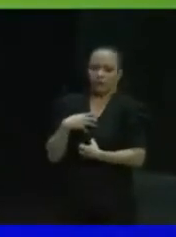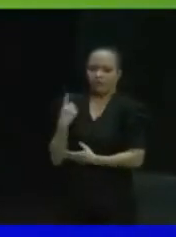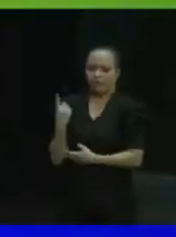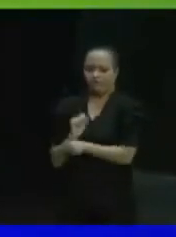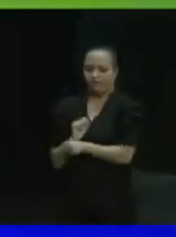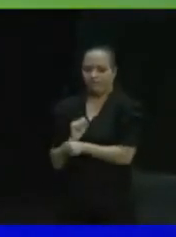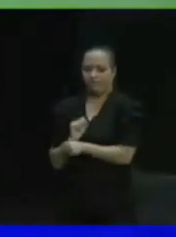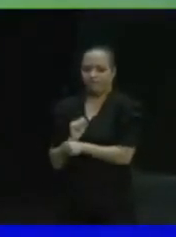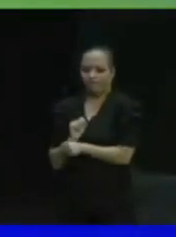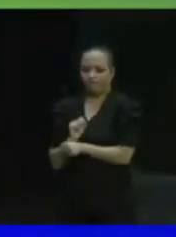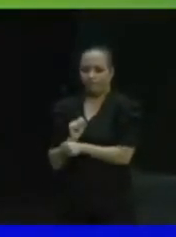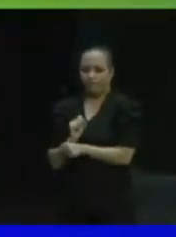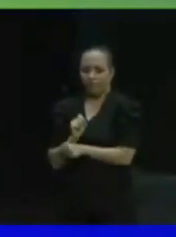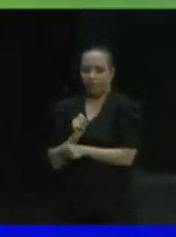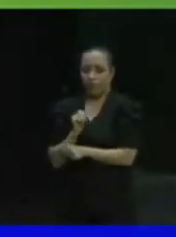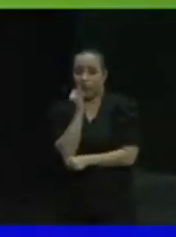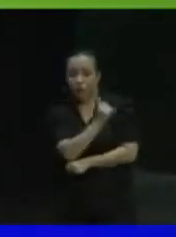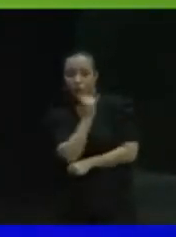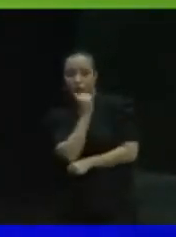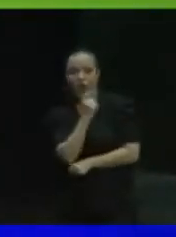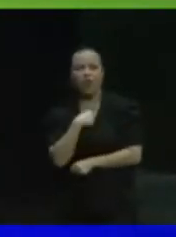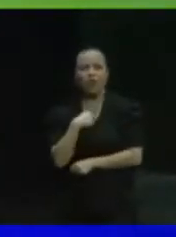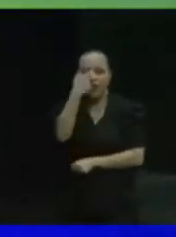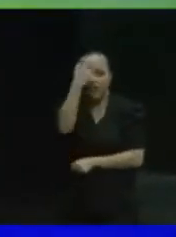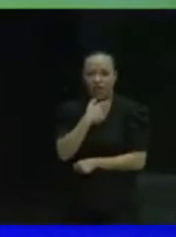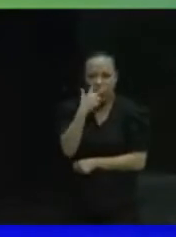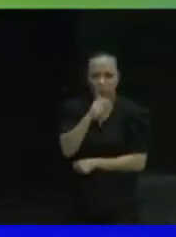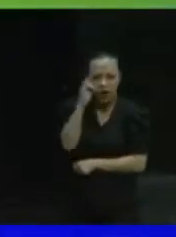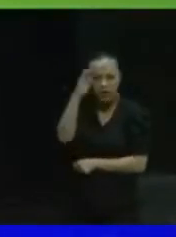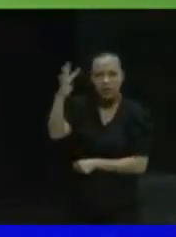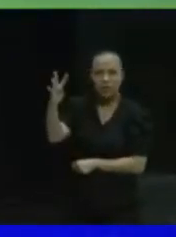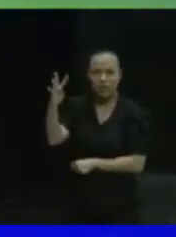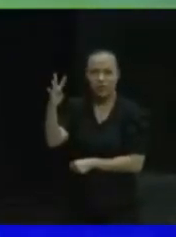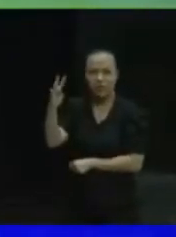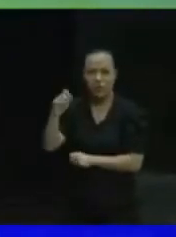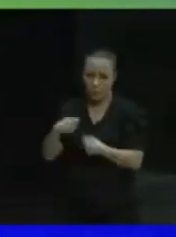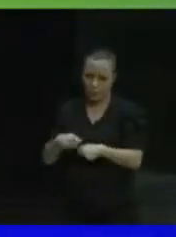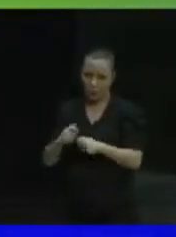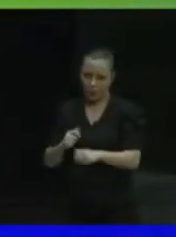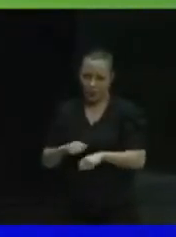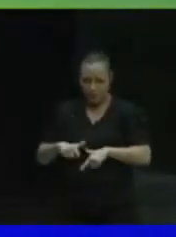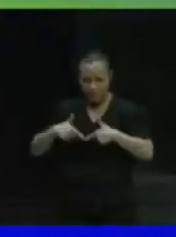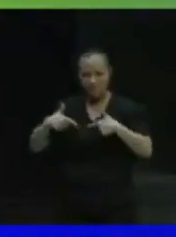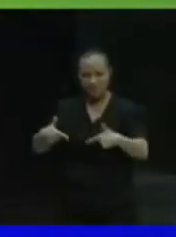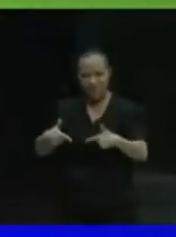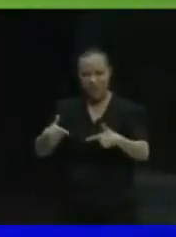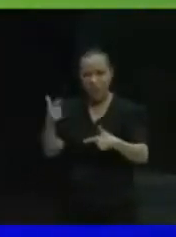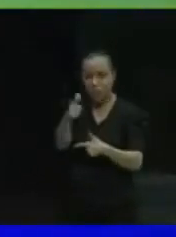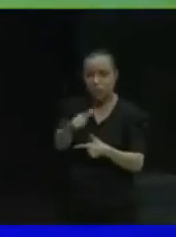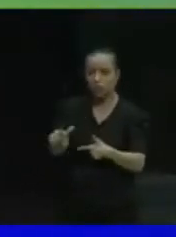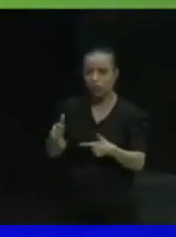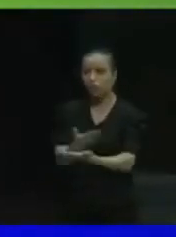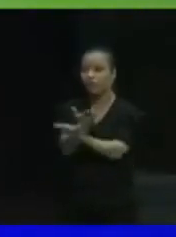penso, sem pelo menos tentar, mais uma vez, com vocês, ajudar o